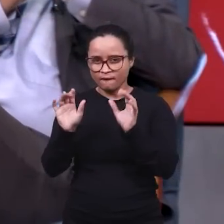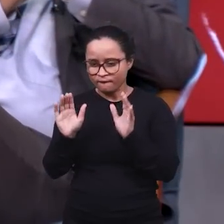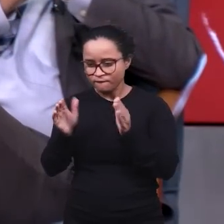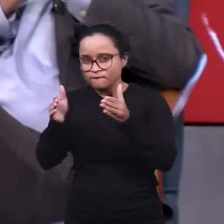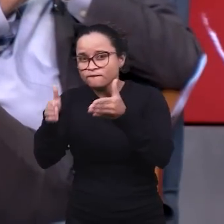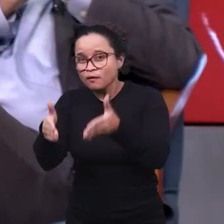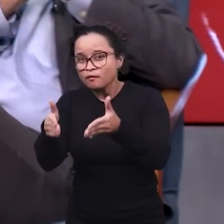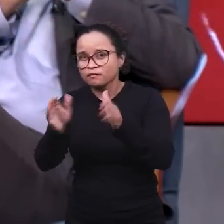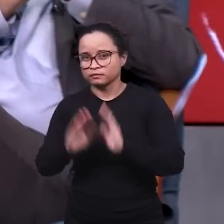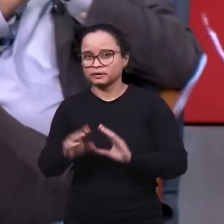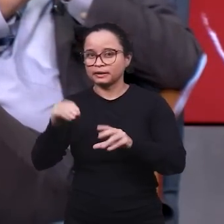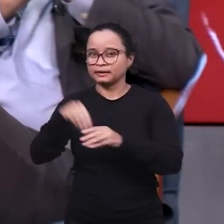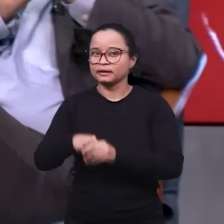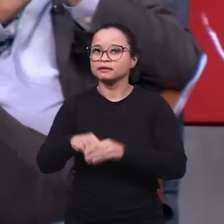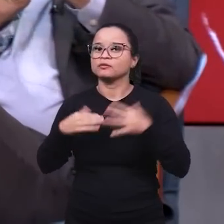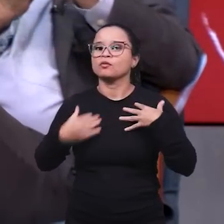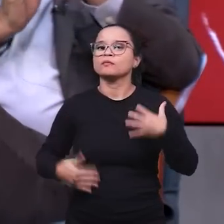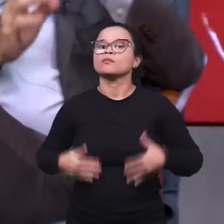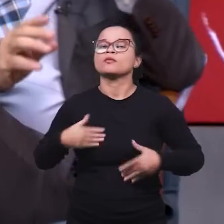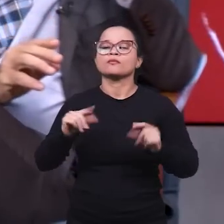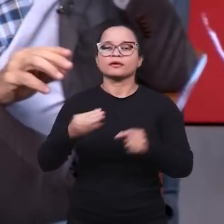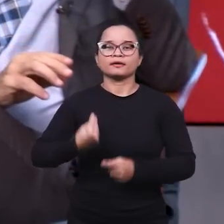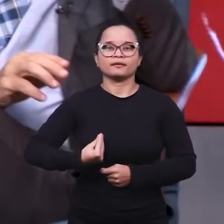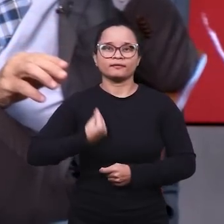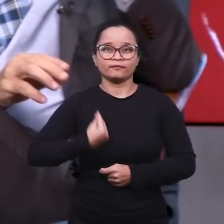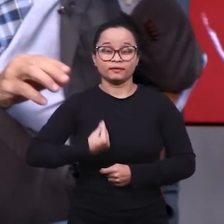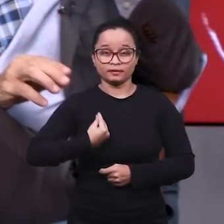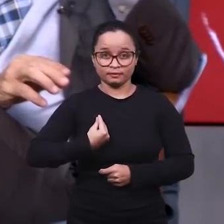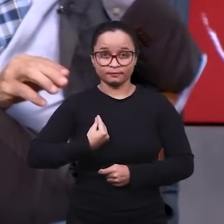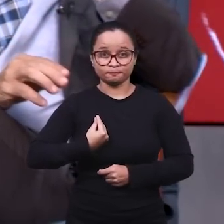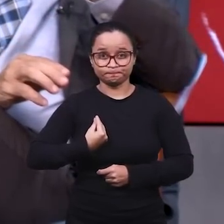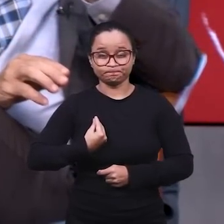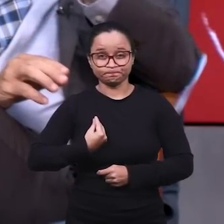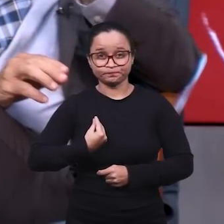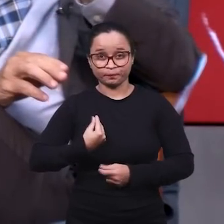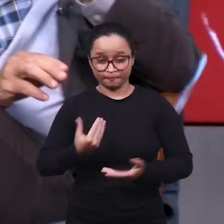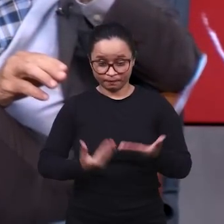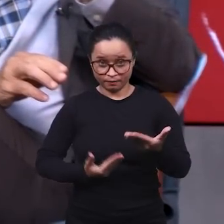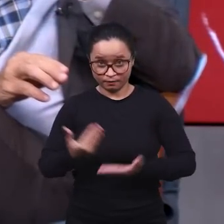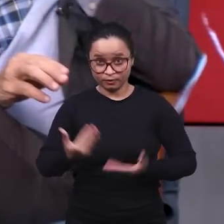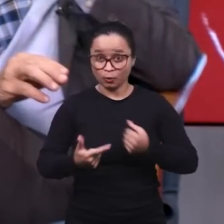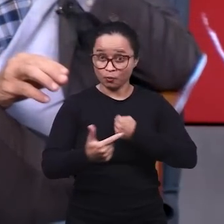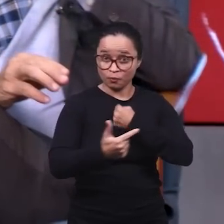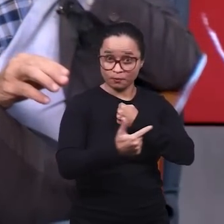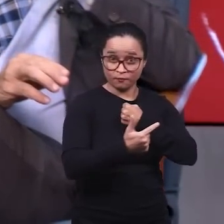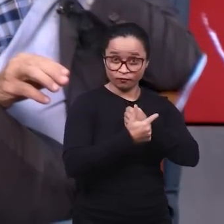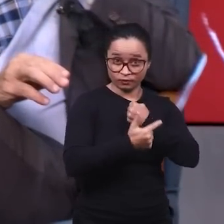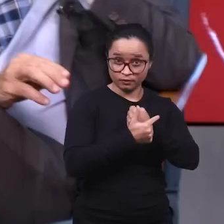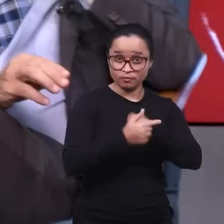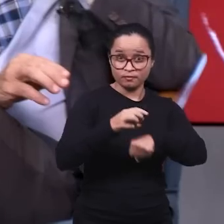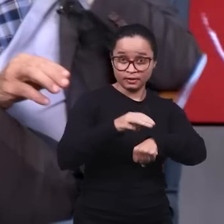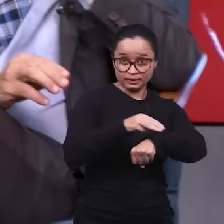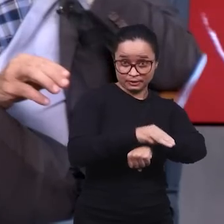que é a vida da igreja. E o ministério como função,